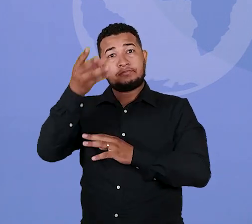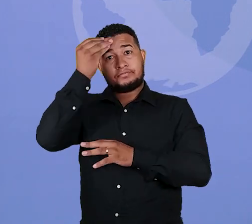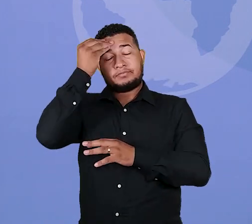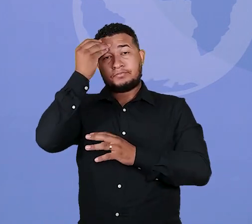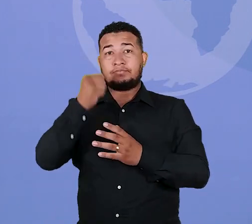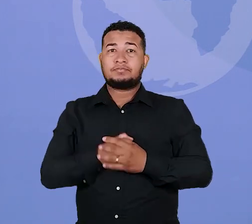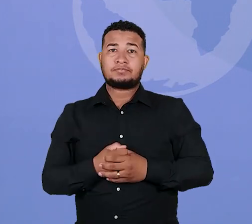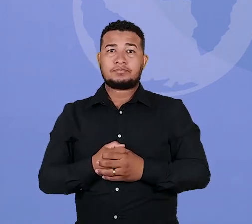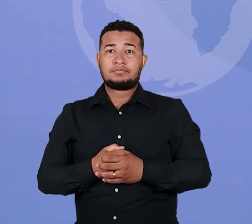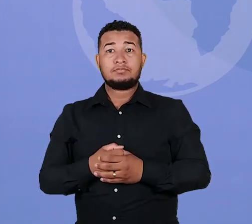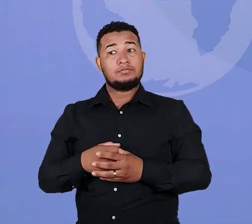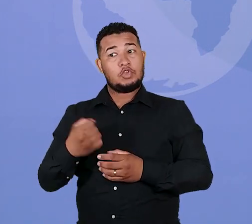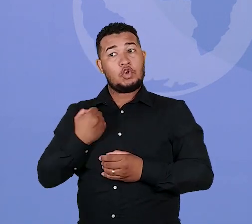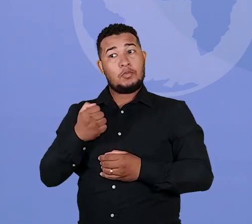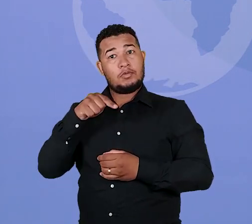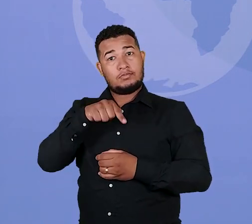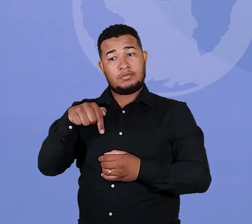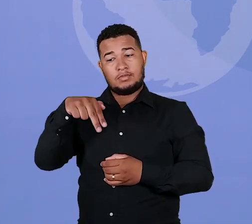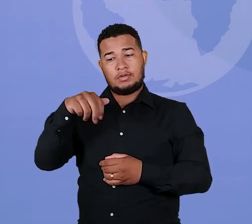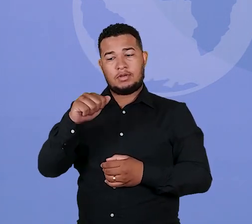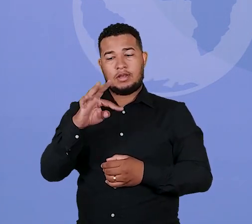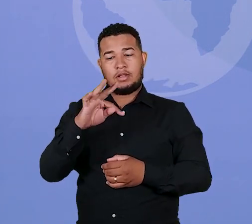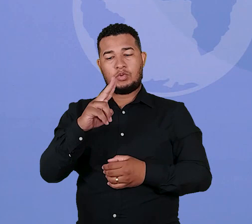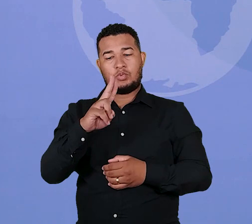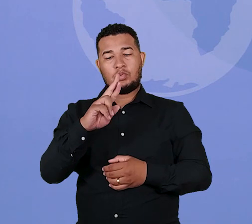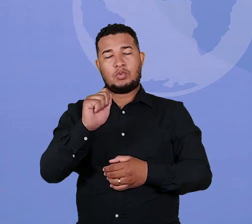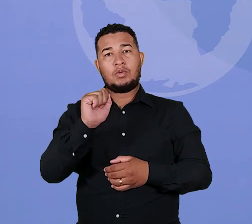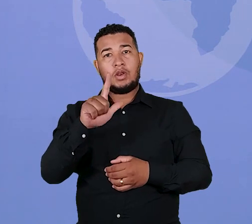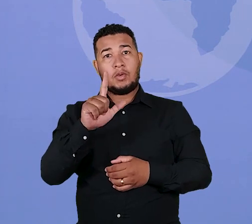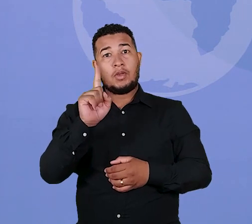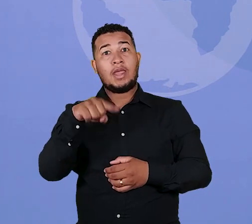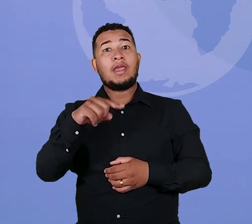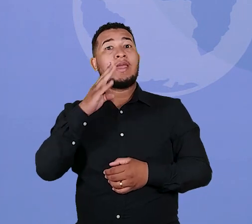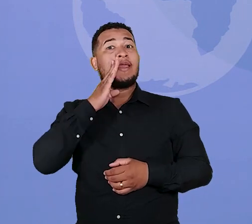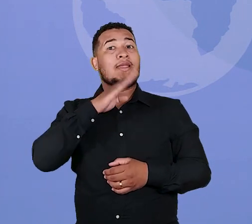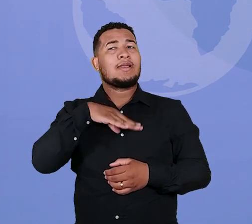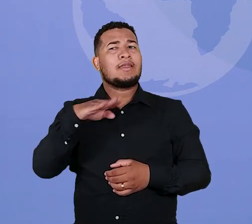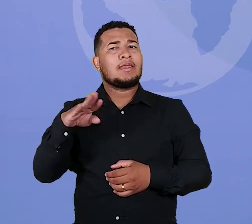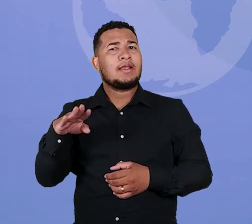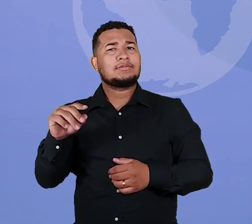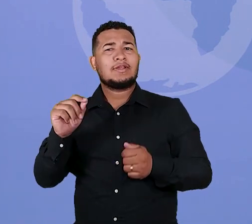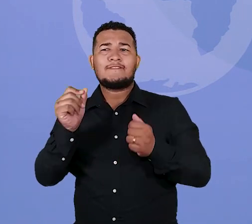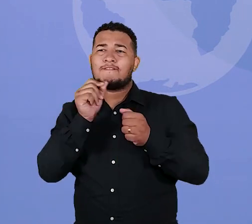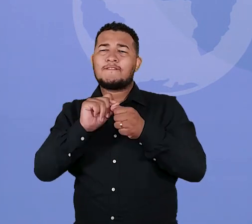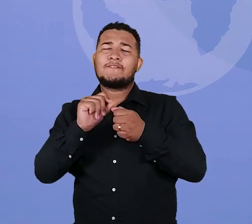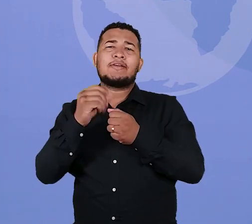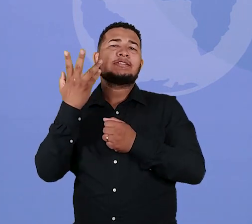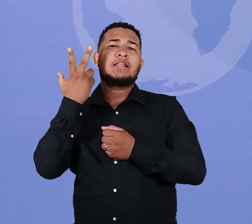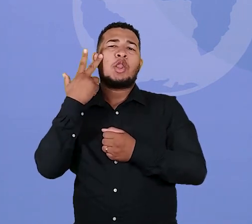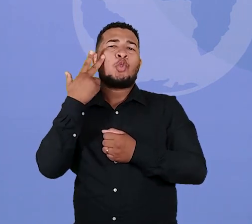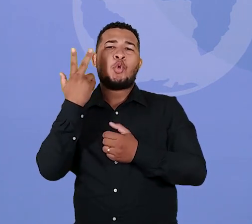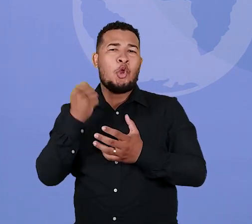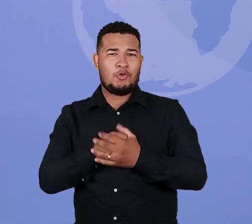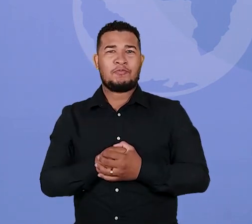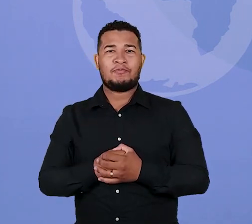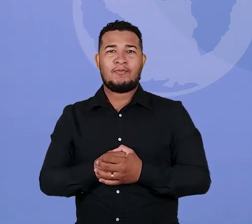hein? Números naturais são números que as crianças contam